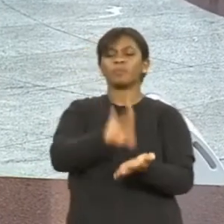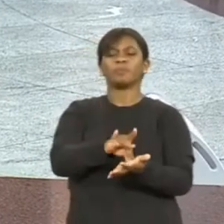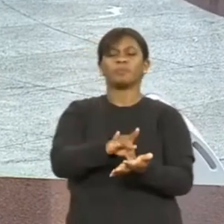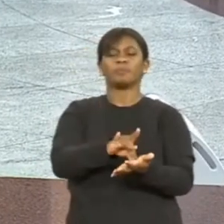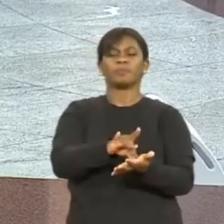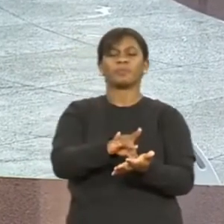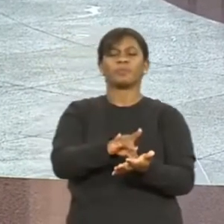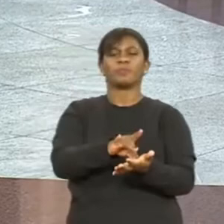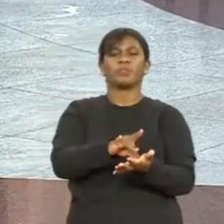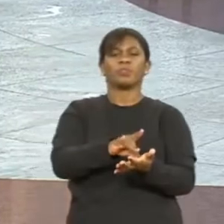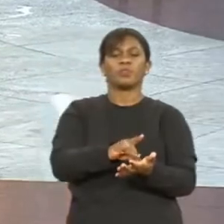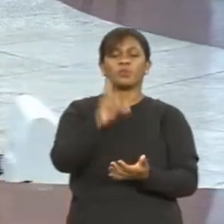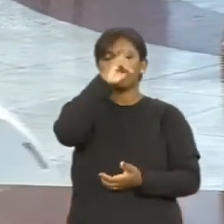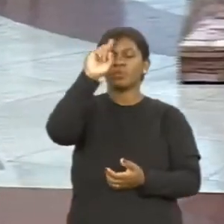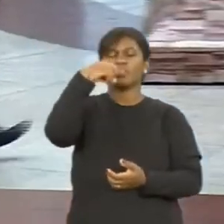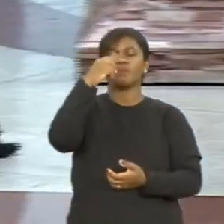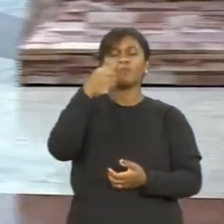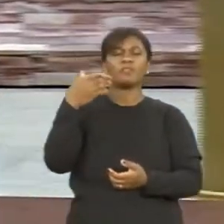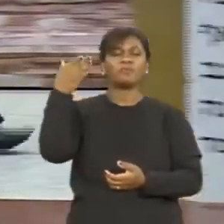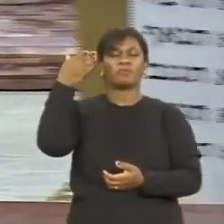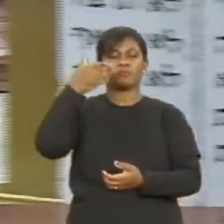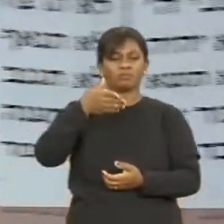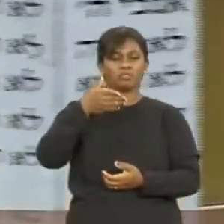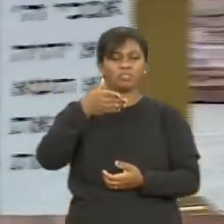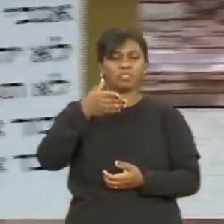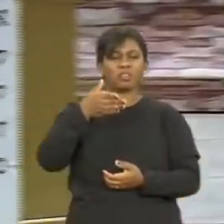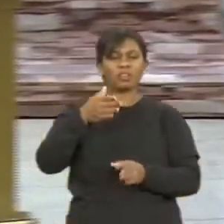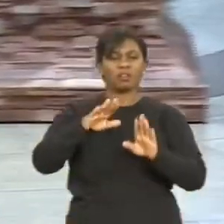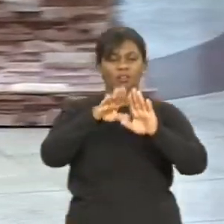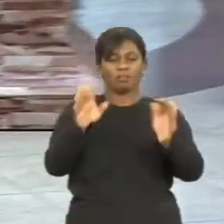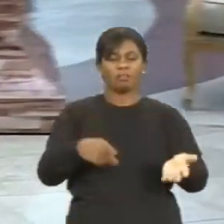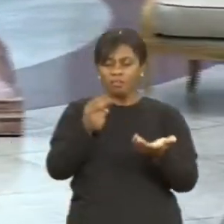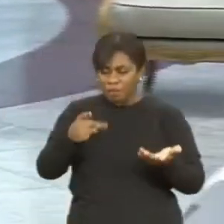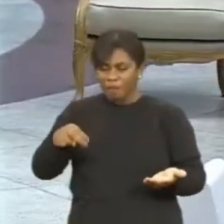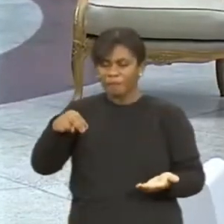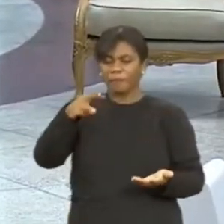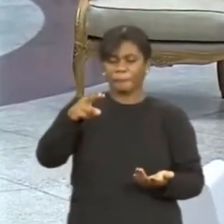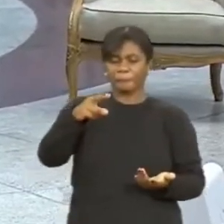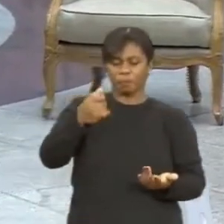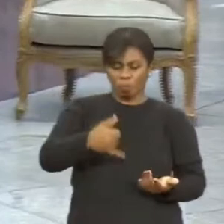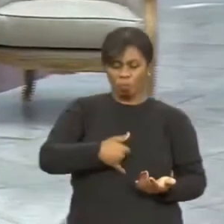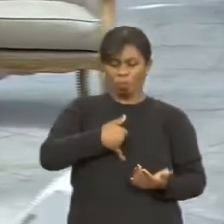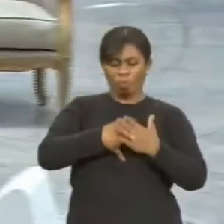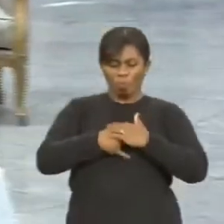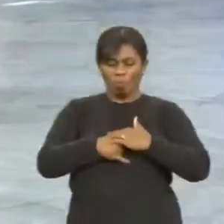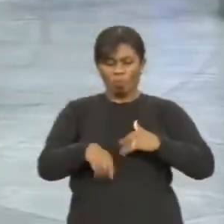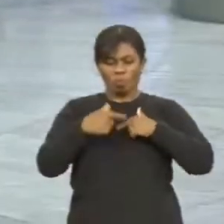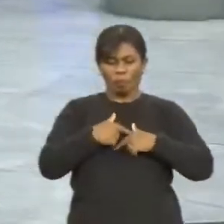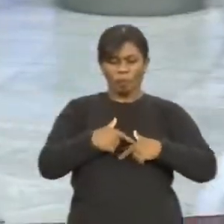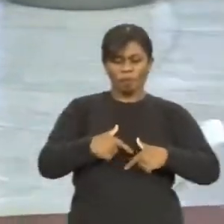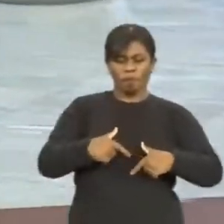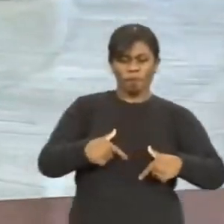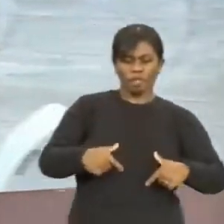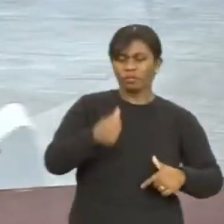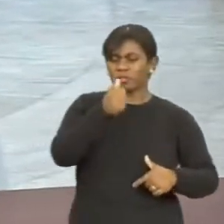Domingo que vem, quando você subir no altar vazio de si, colocando o teu sacrifício no altar, você vai pegar a Santa Ceia.